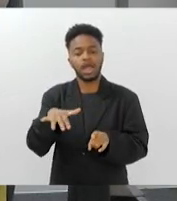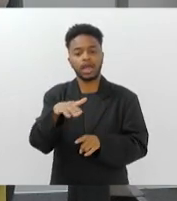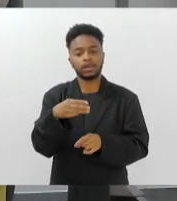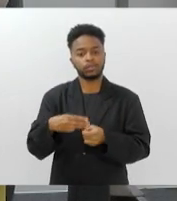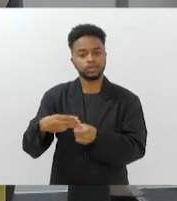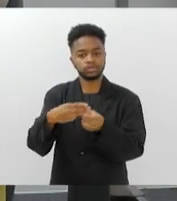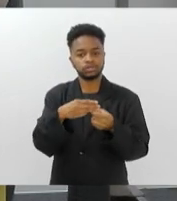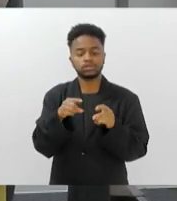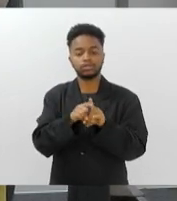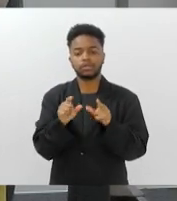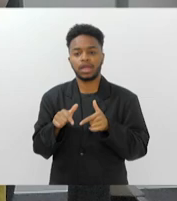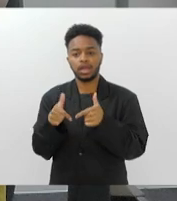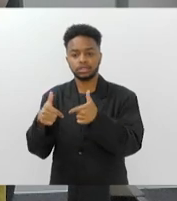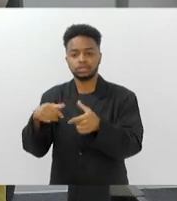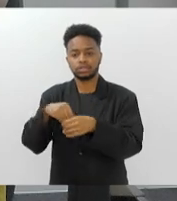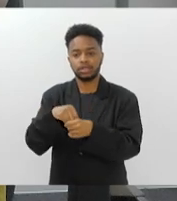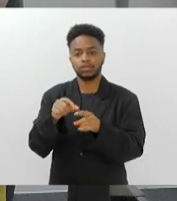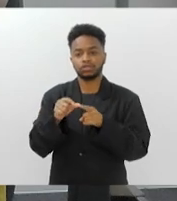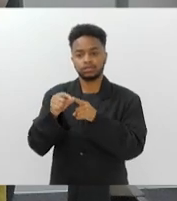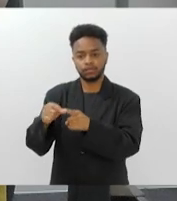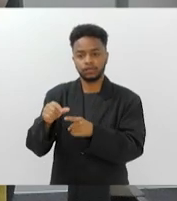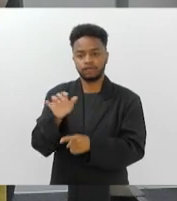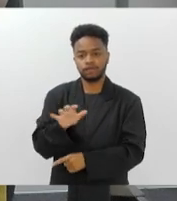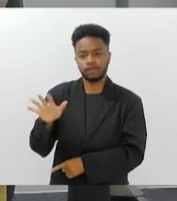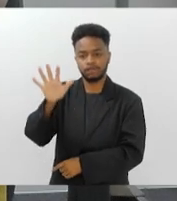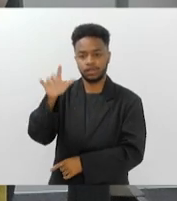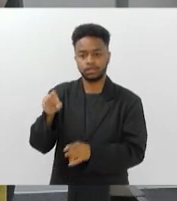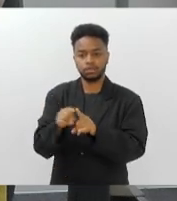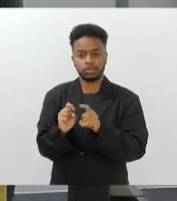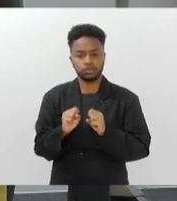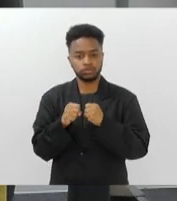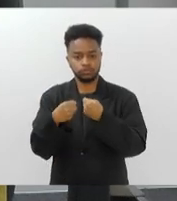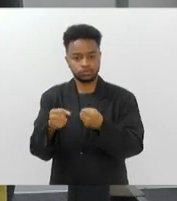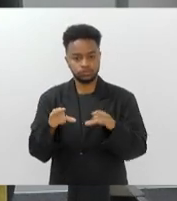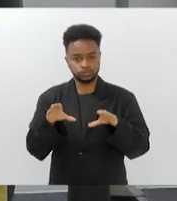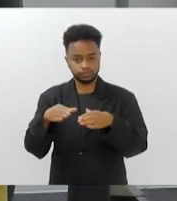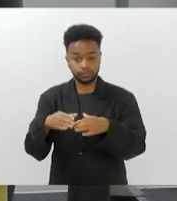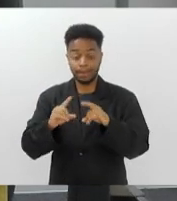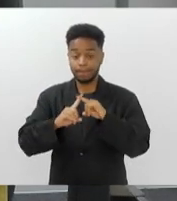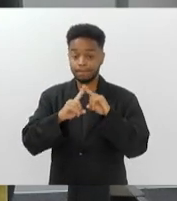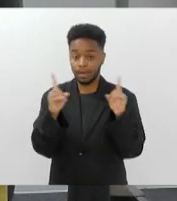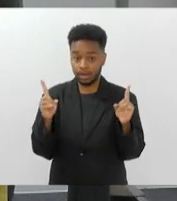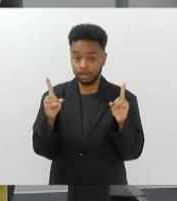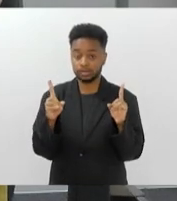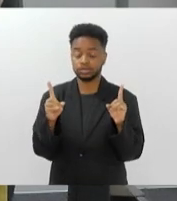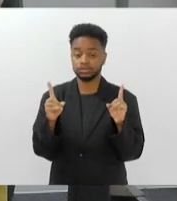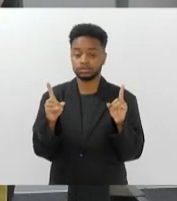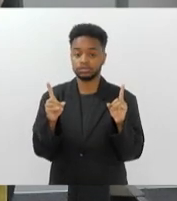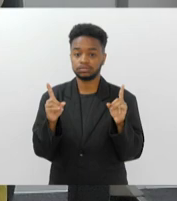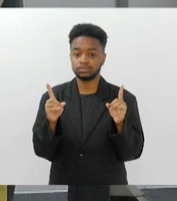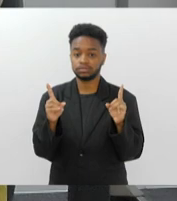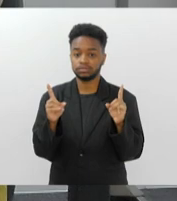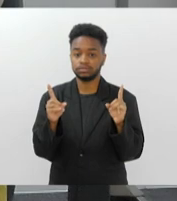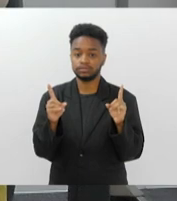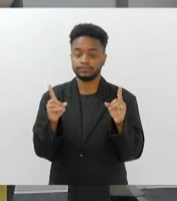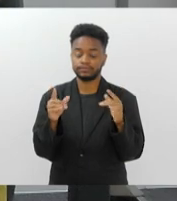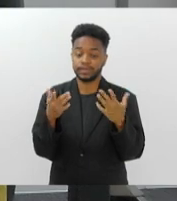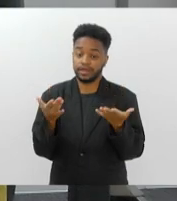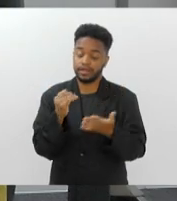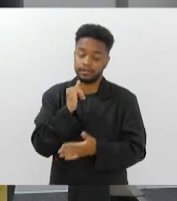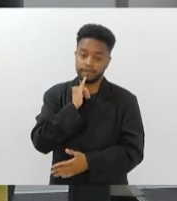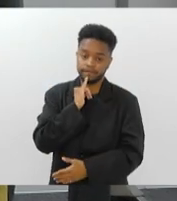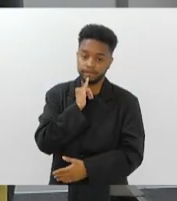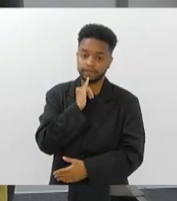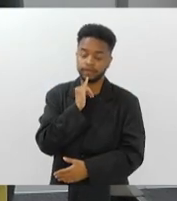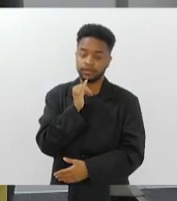como também para as ações de de favelas periferias para engajamento comunitário entretanto lamentavelmente